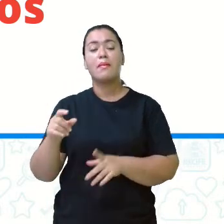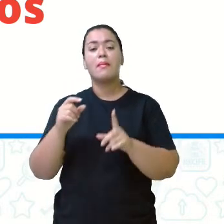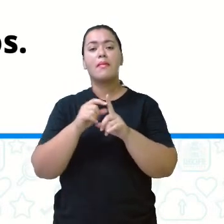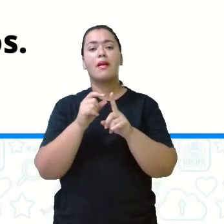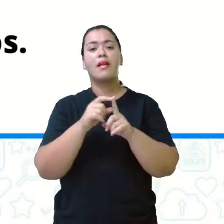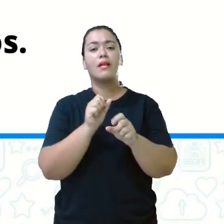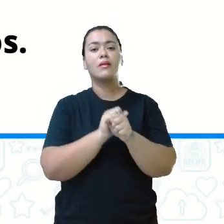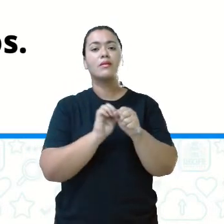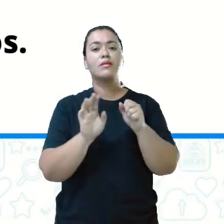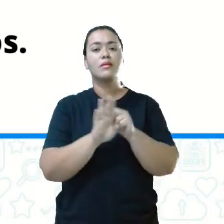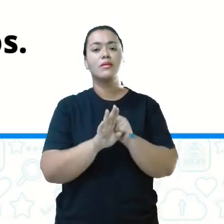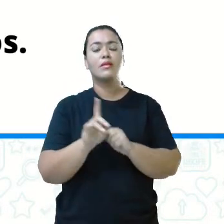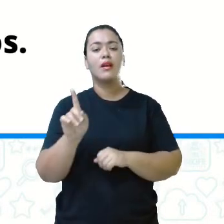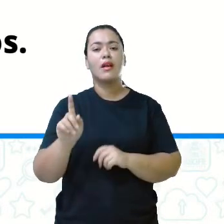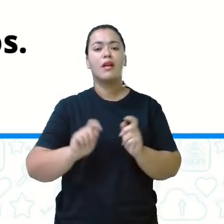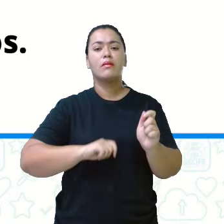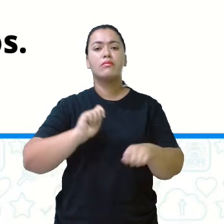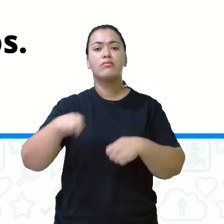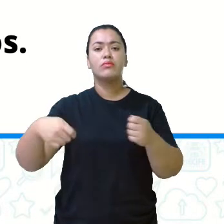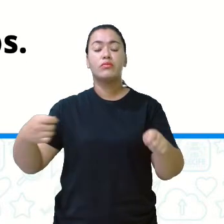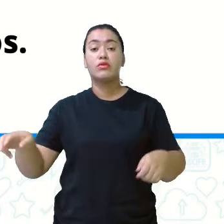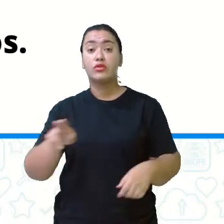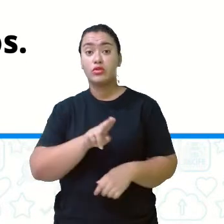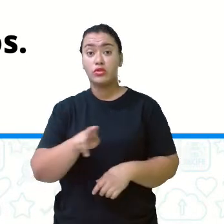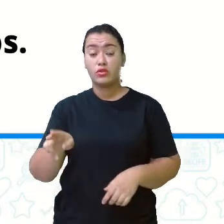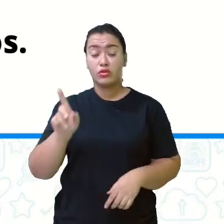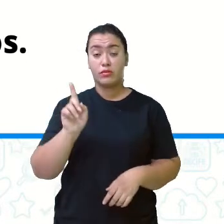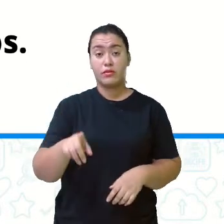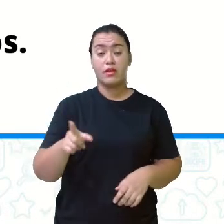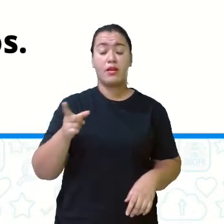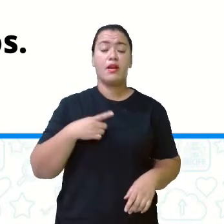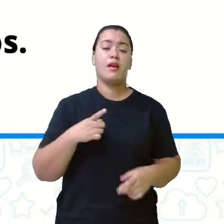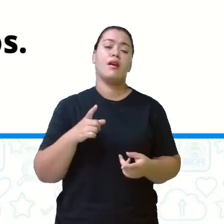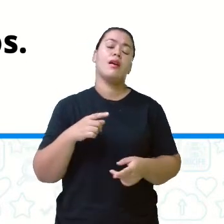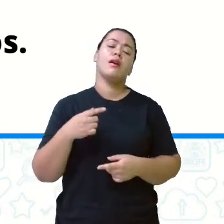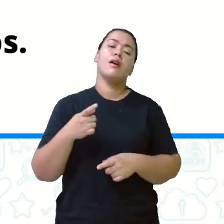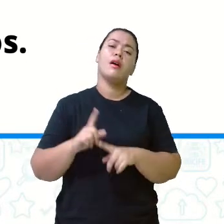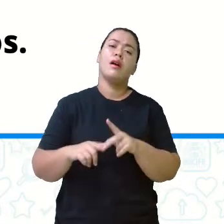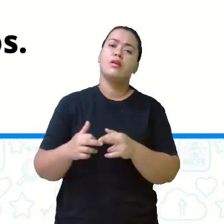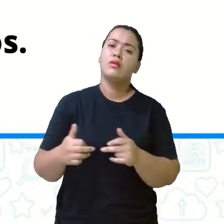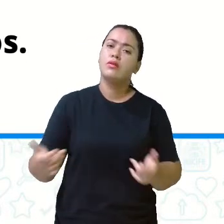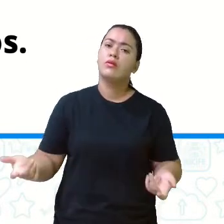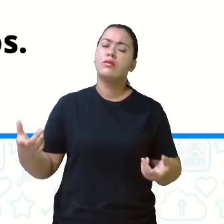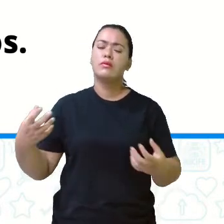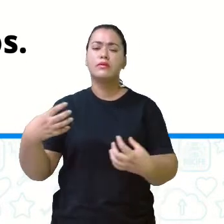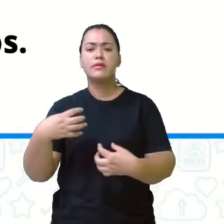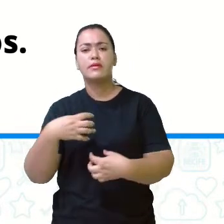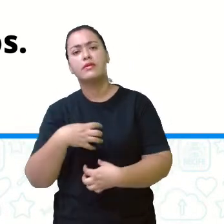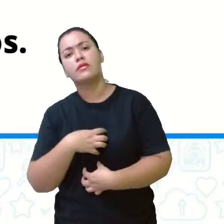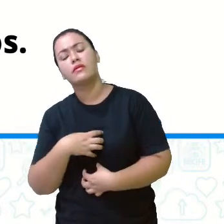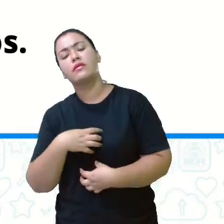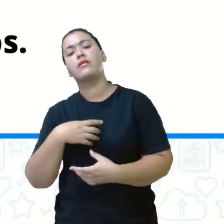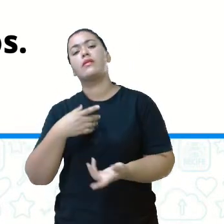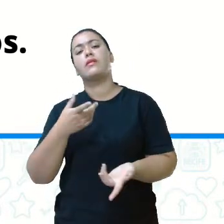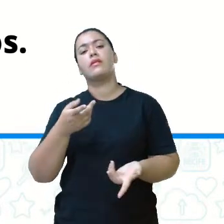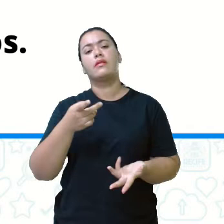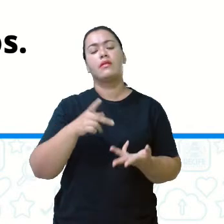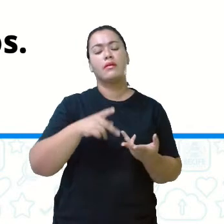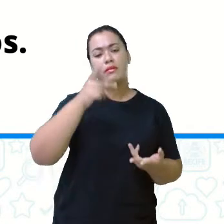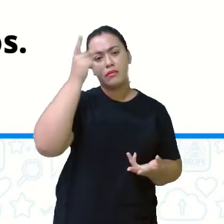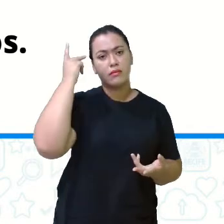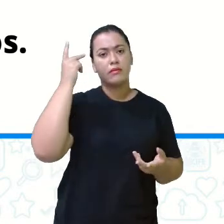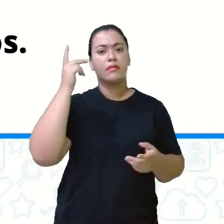substantivo, que ela dá nome aos seres, às coisas, aos sentimentos, aos